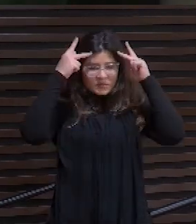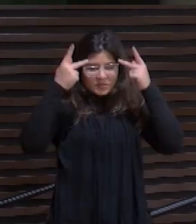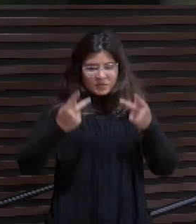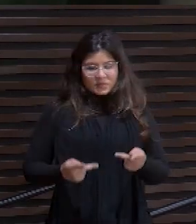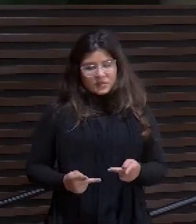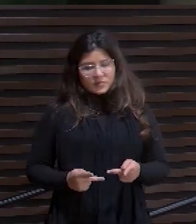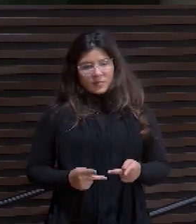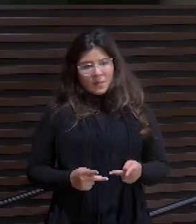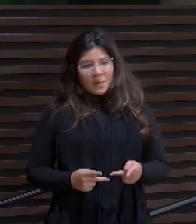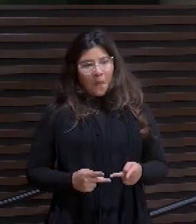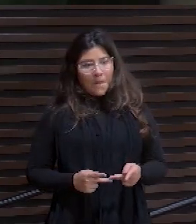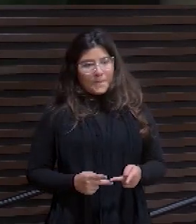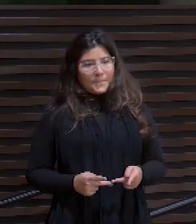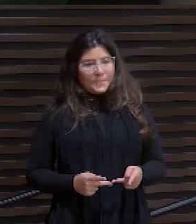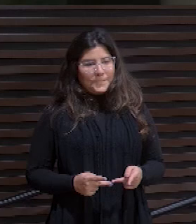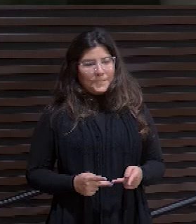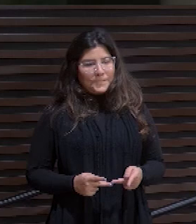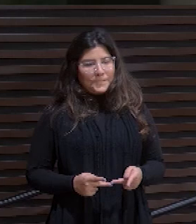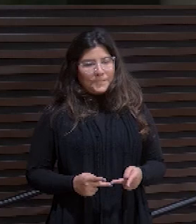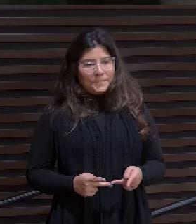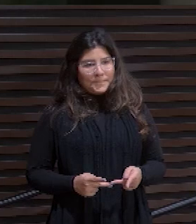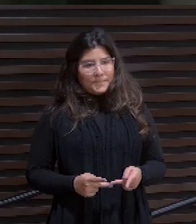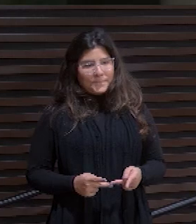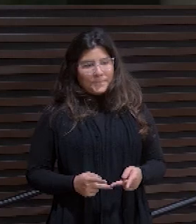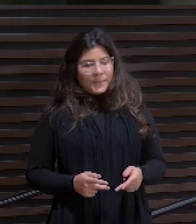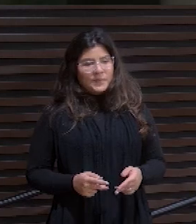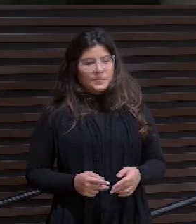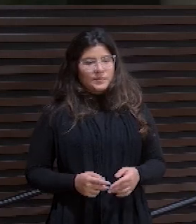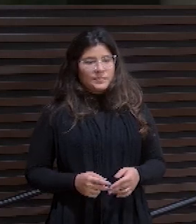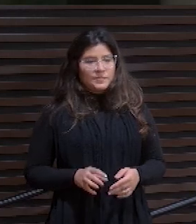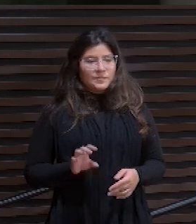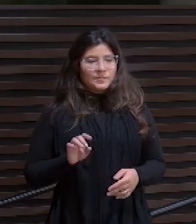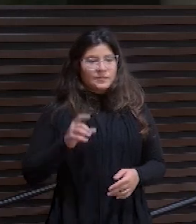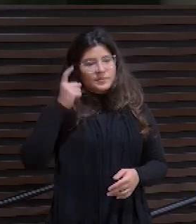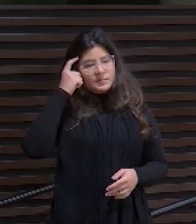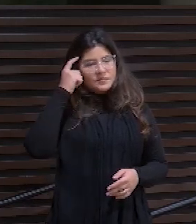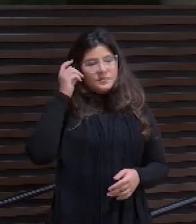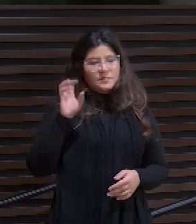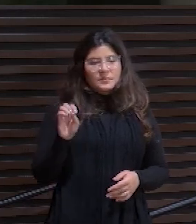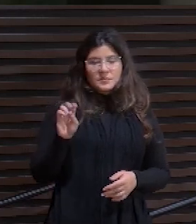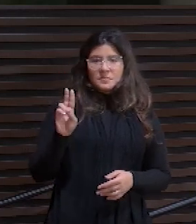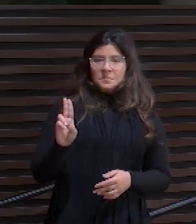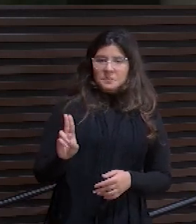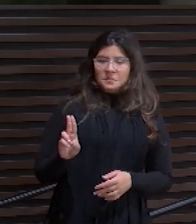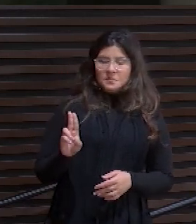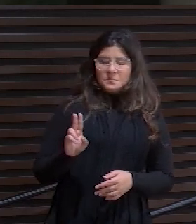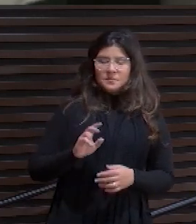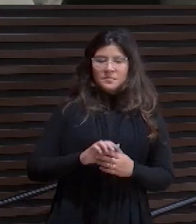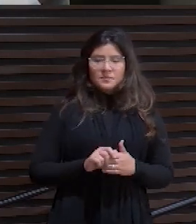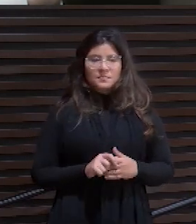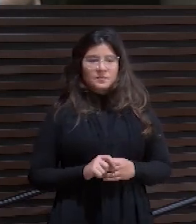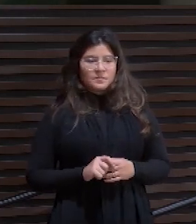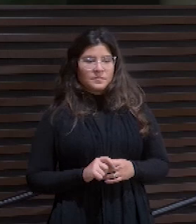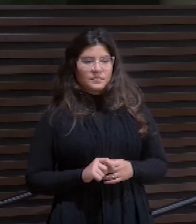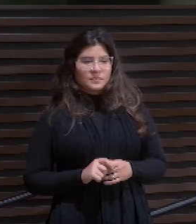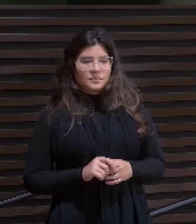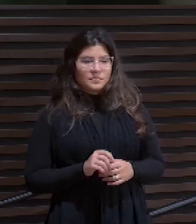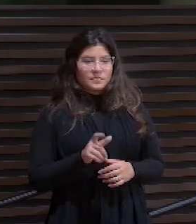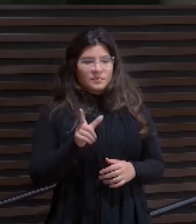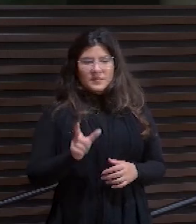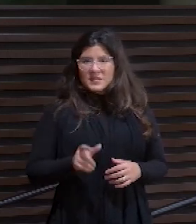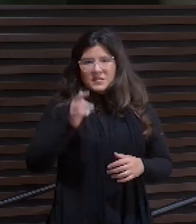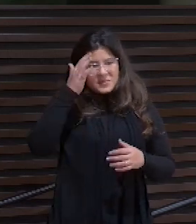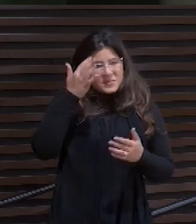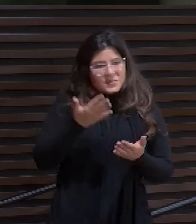da autossuficiência, porque todo aquele que não crê em Deus, independente se ele é um libertino escancarado ou um